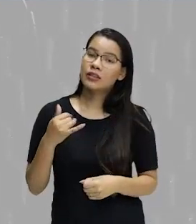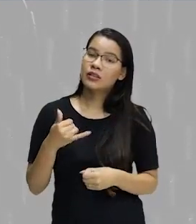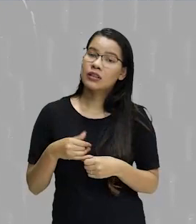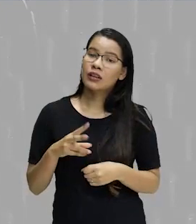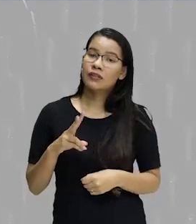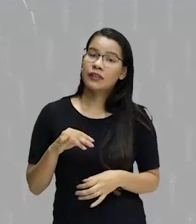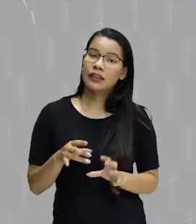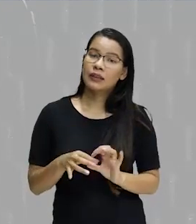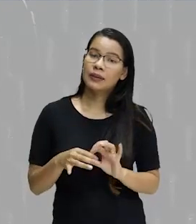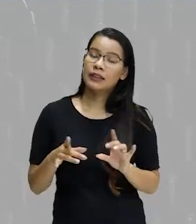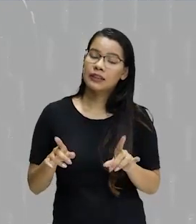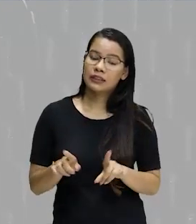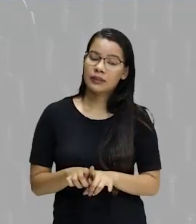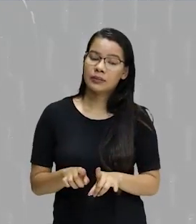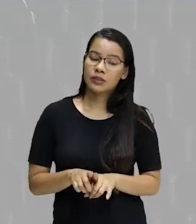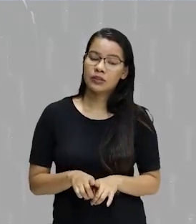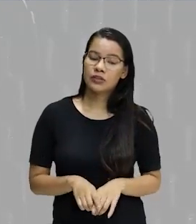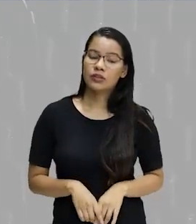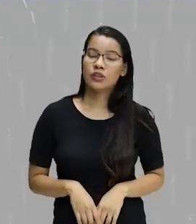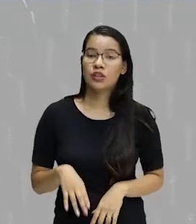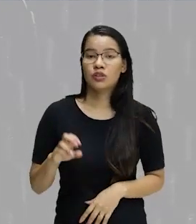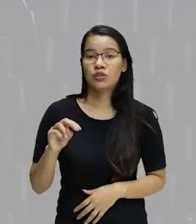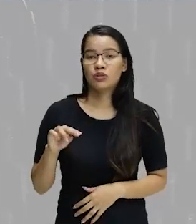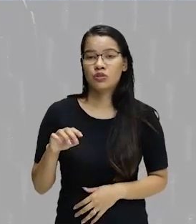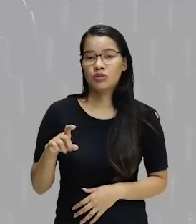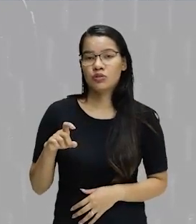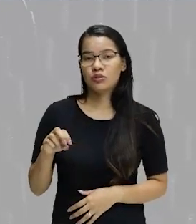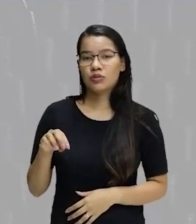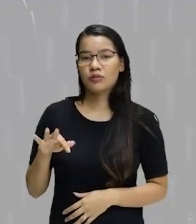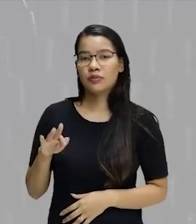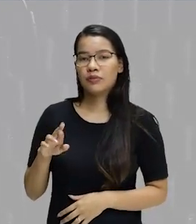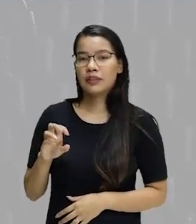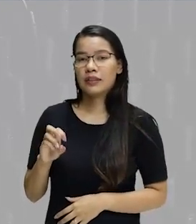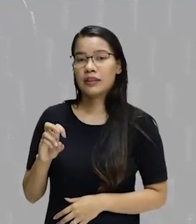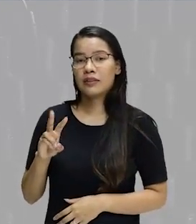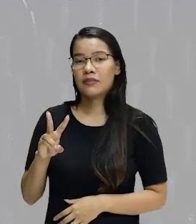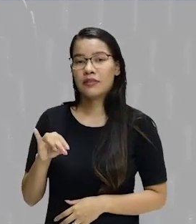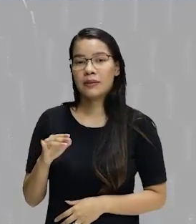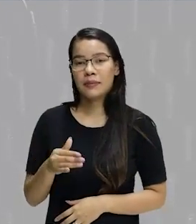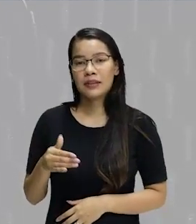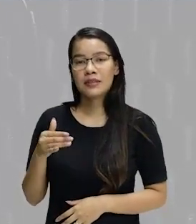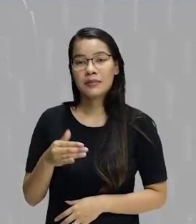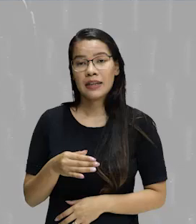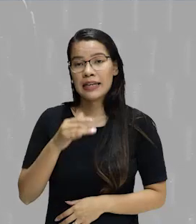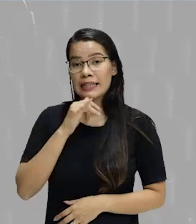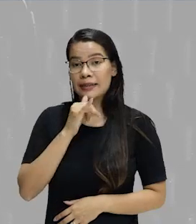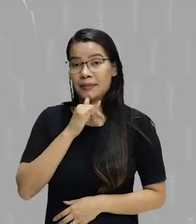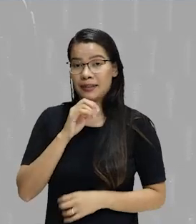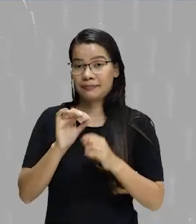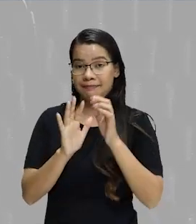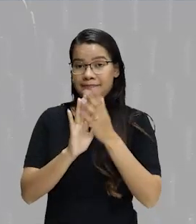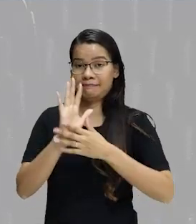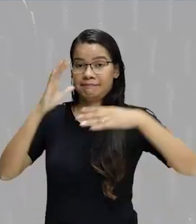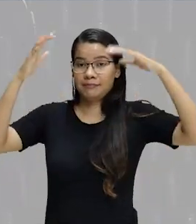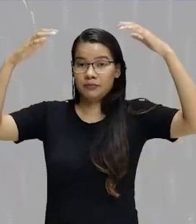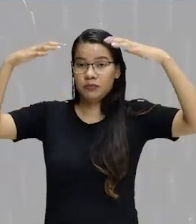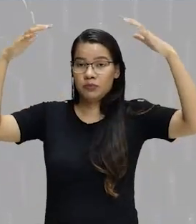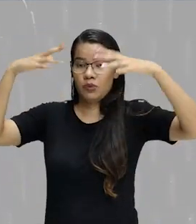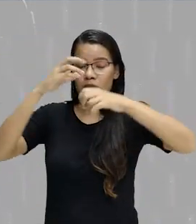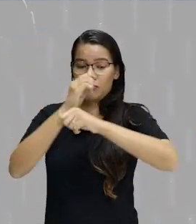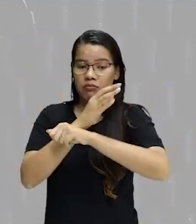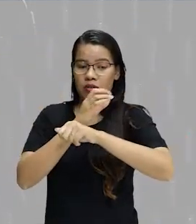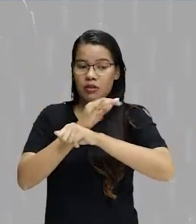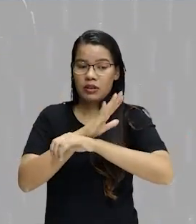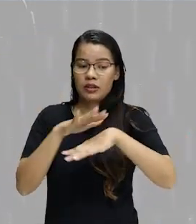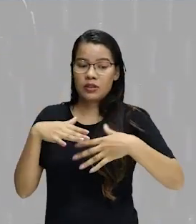liberar dióxido de enxofre, que vão participar, por exemplo, da formação da chuva ácida. Então, a utilização